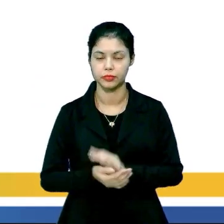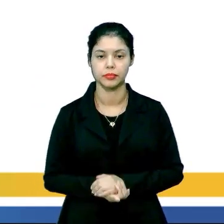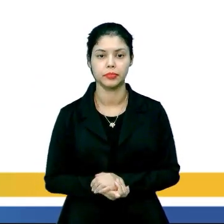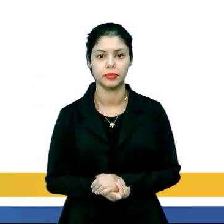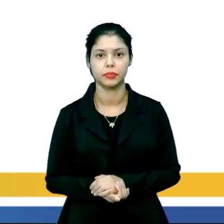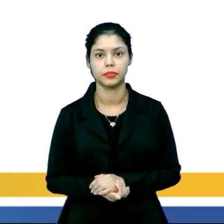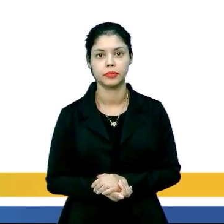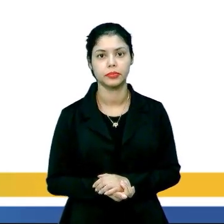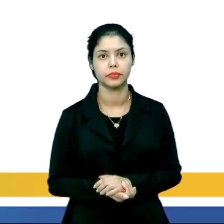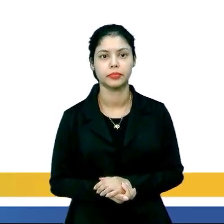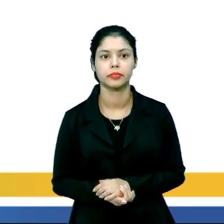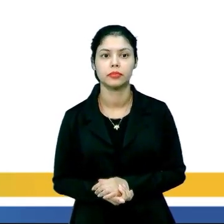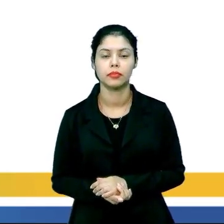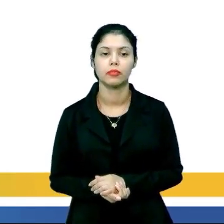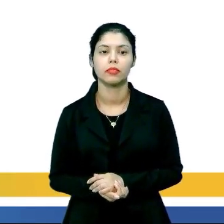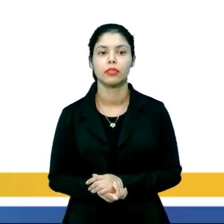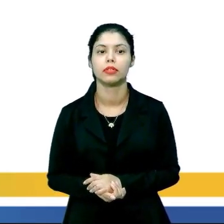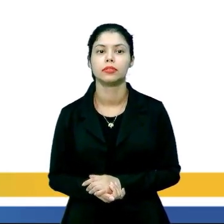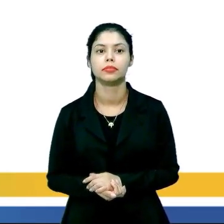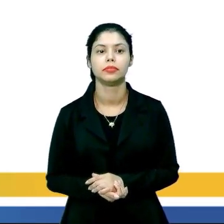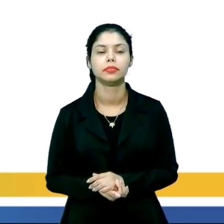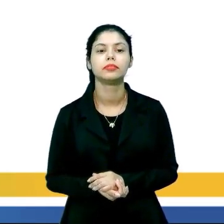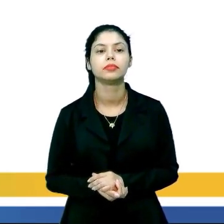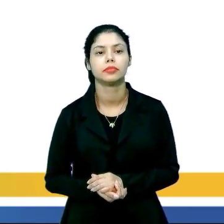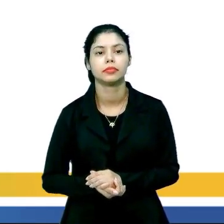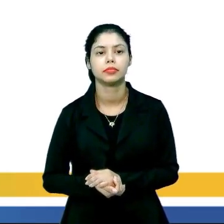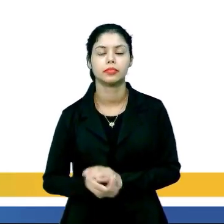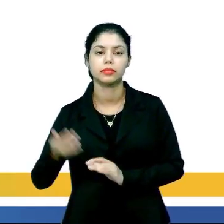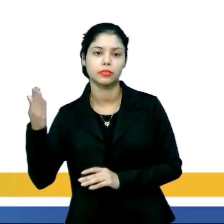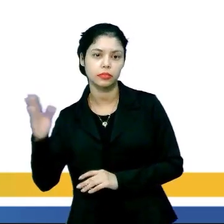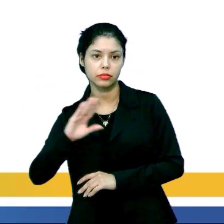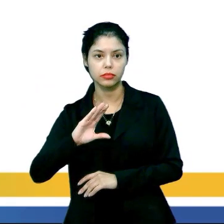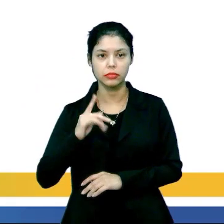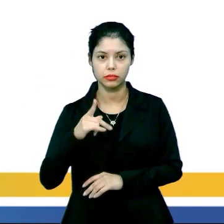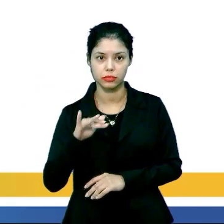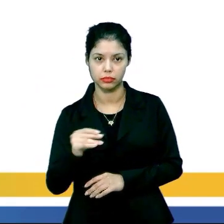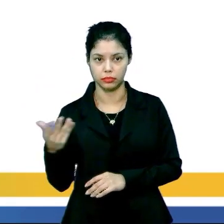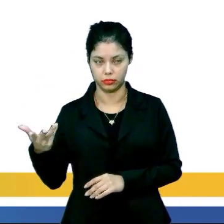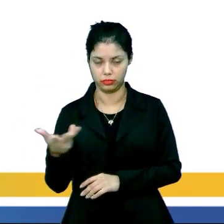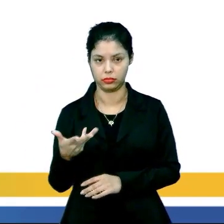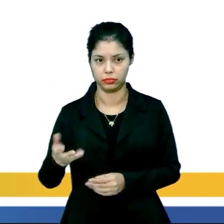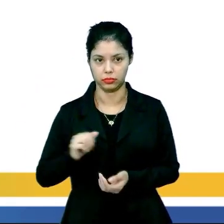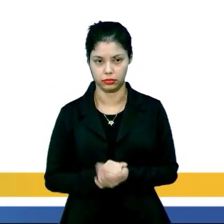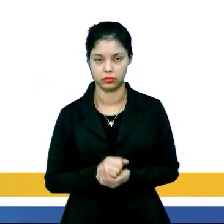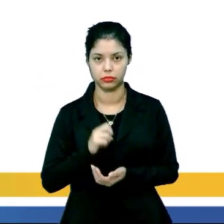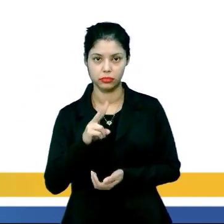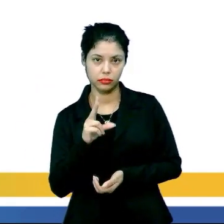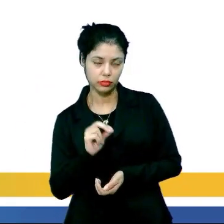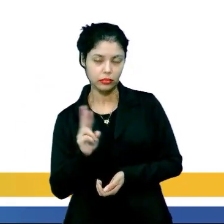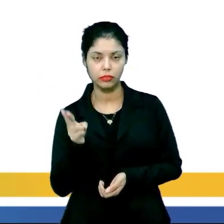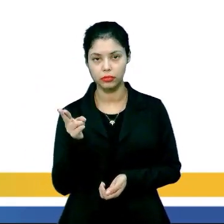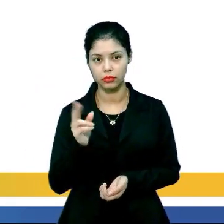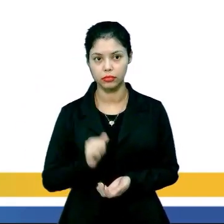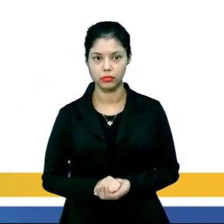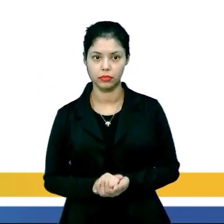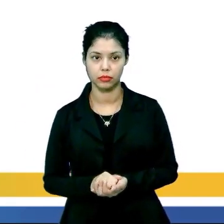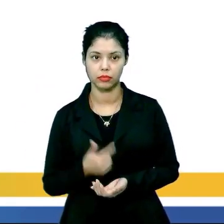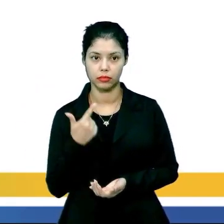ponto. Vamos lá. Está aí o pacote básico. Ele custa R$